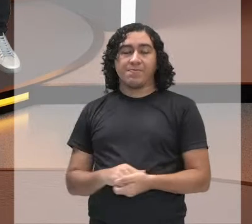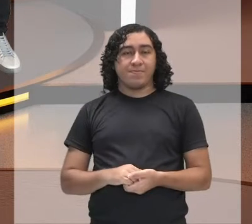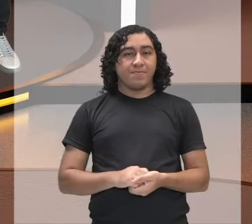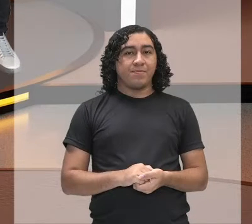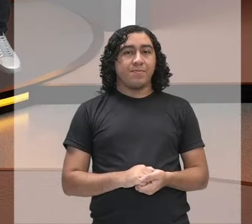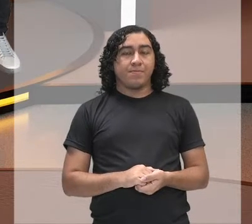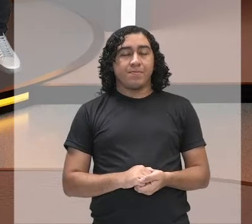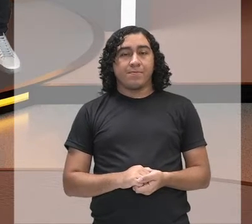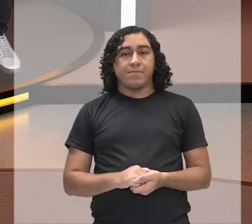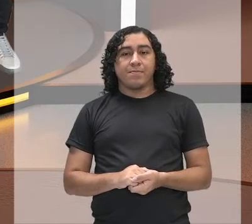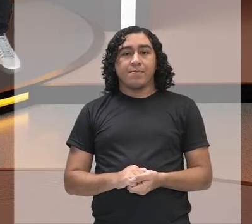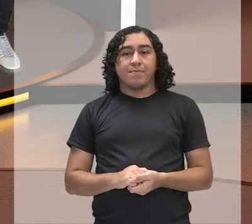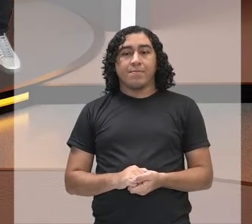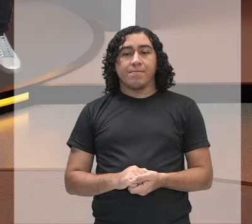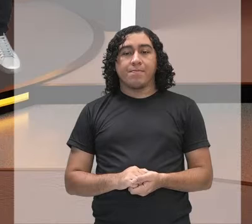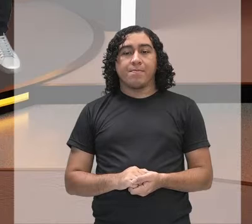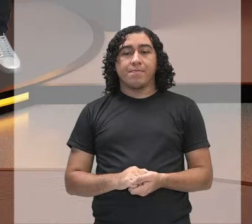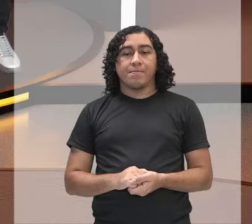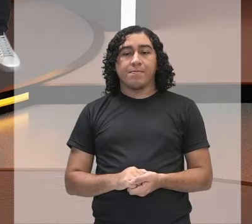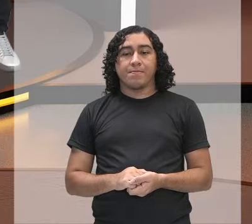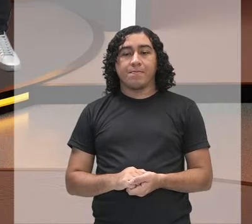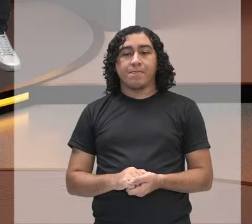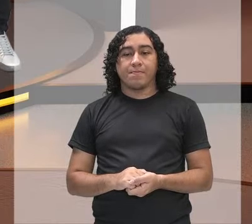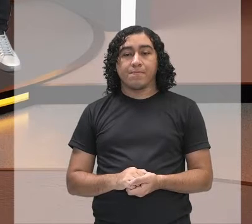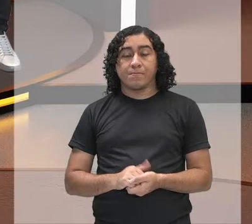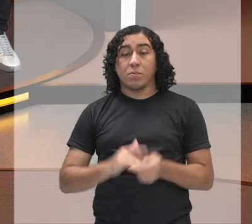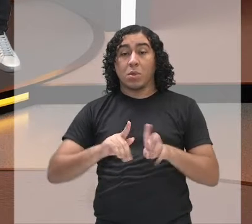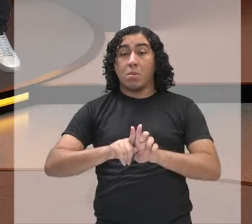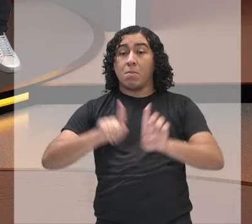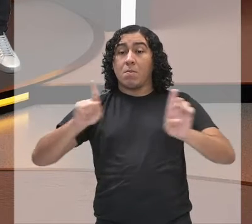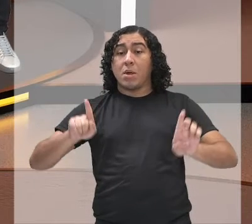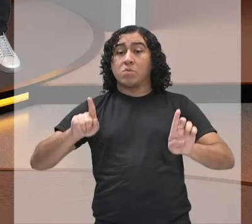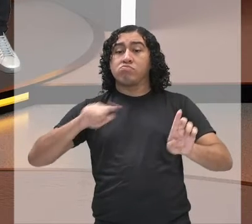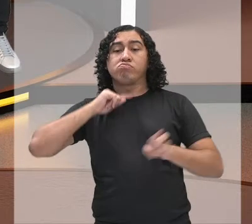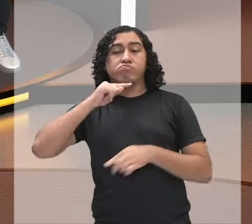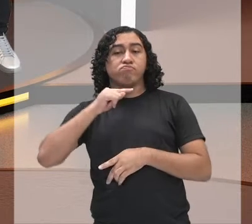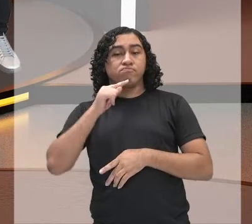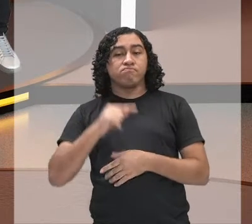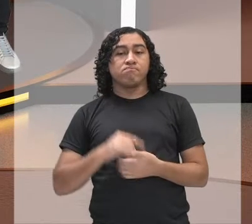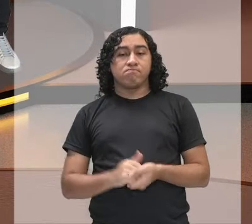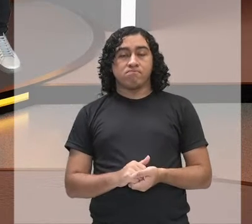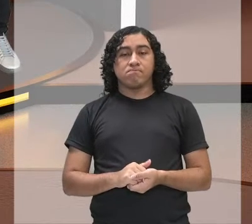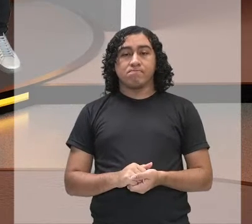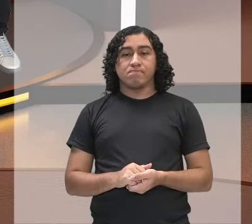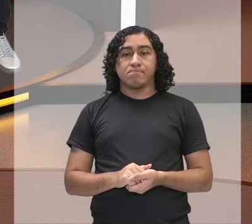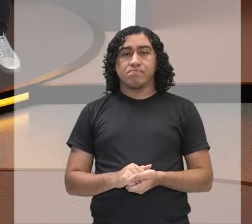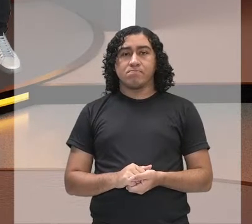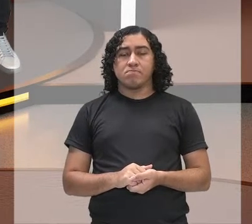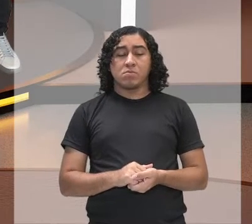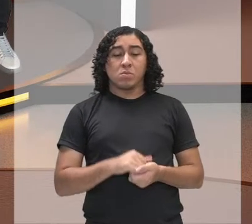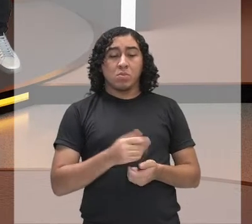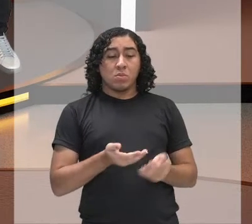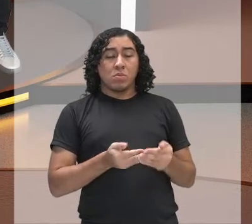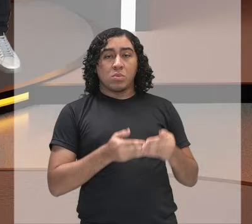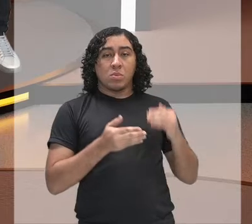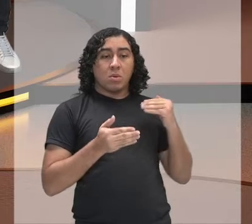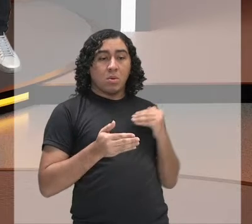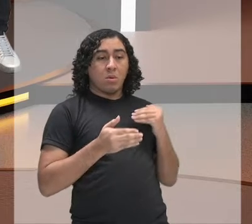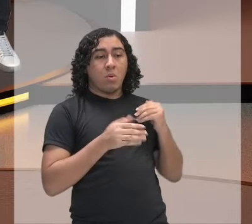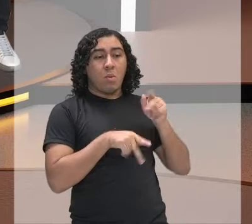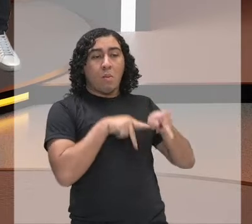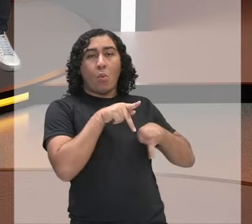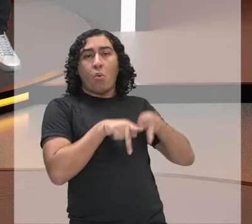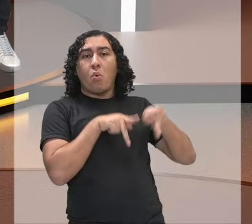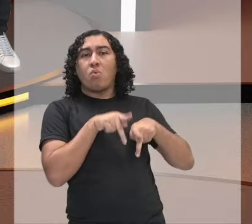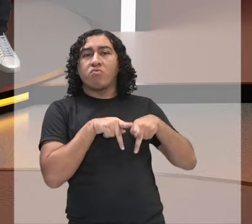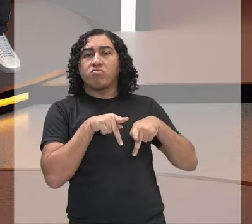aí da independência. Mas a gente se pergunta, e o povo? Onde estava na